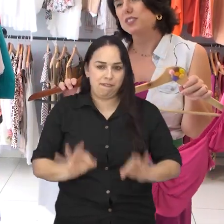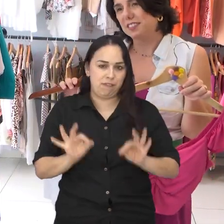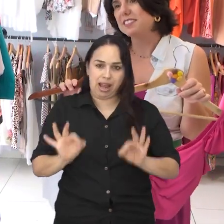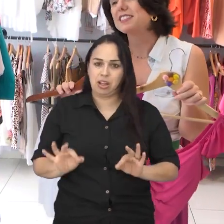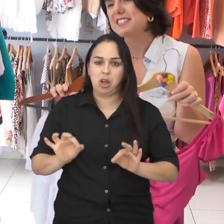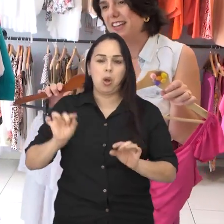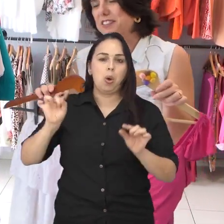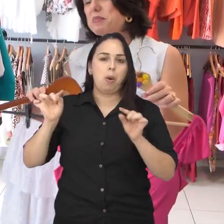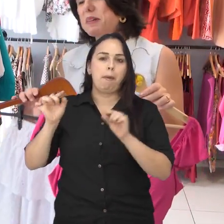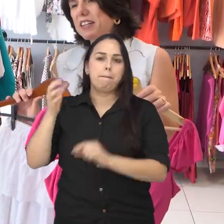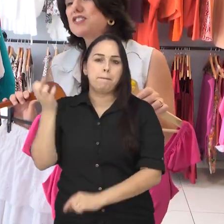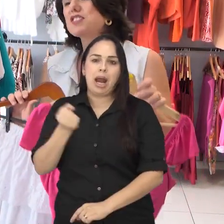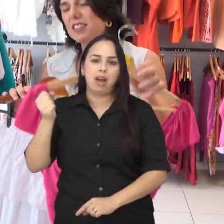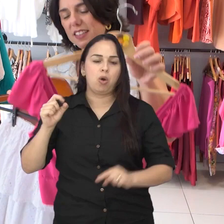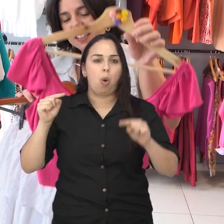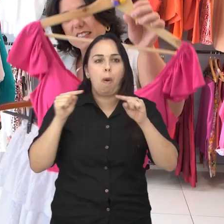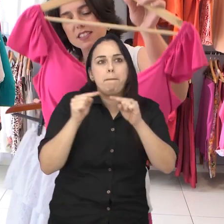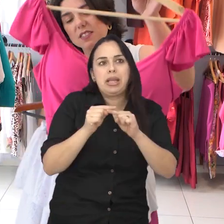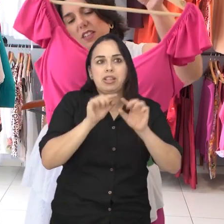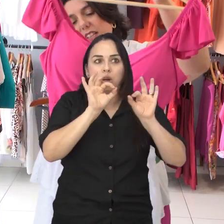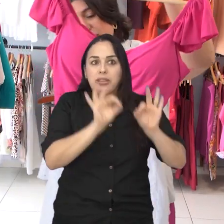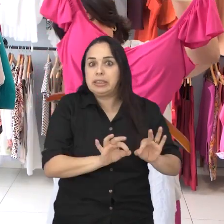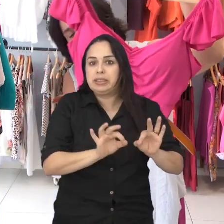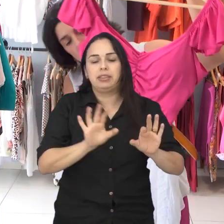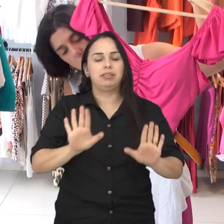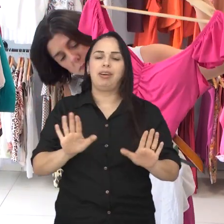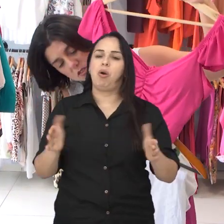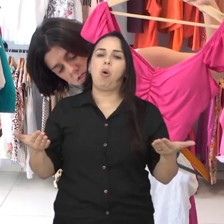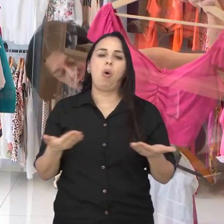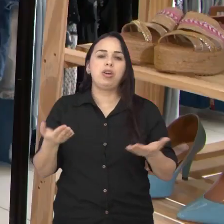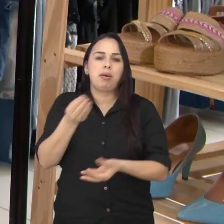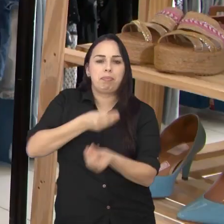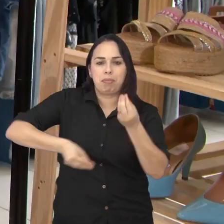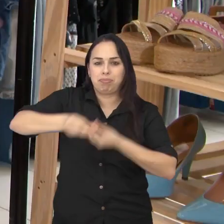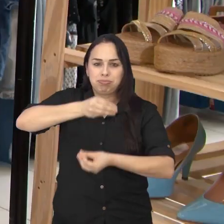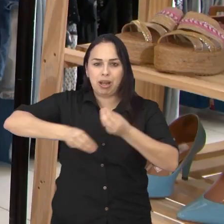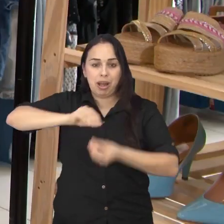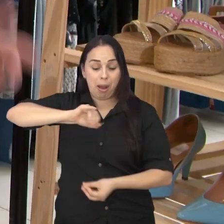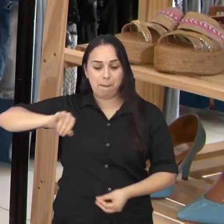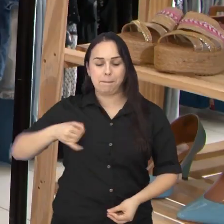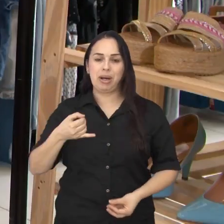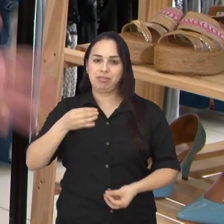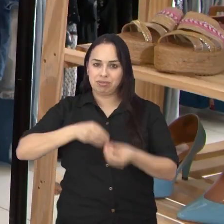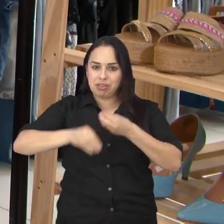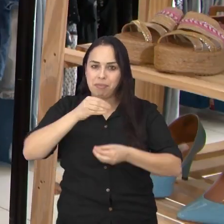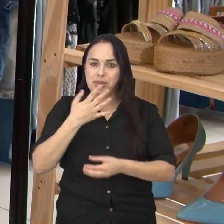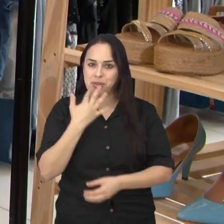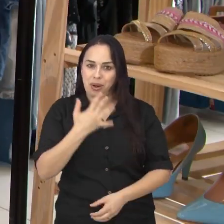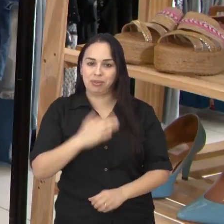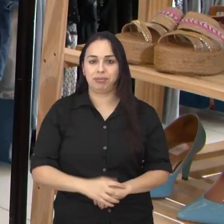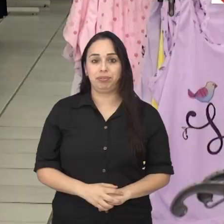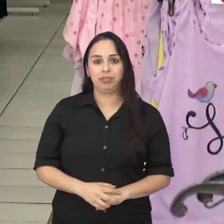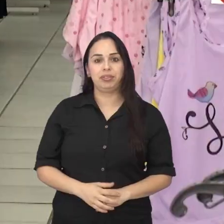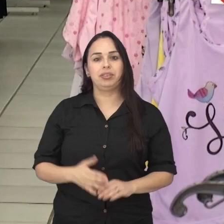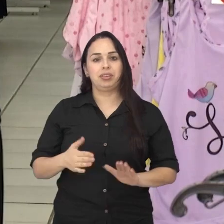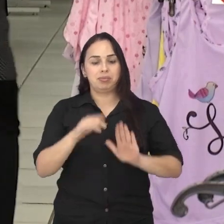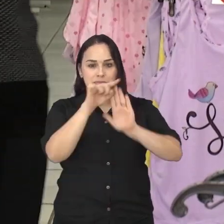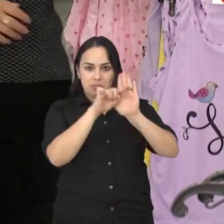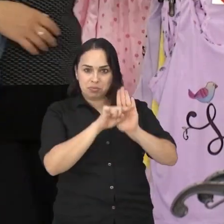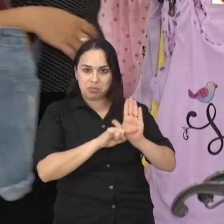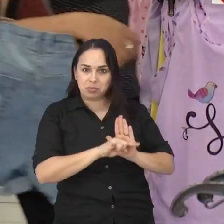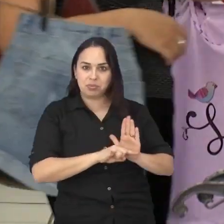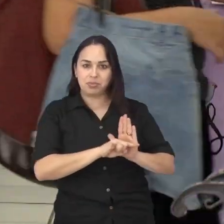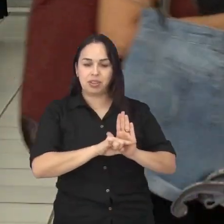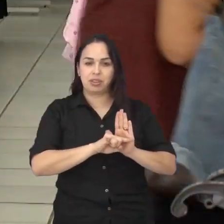combinações perfeitinhas. O branco só combina com todas as cores, o azul. Não, a gente hoje pode usar e abusar das cores. De acordo